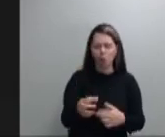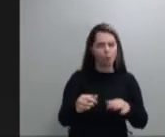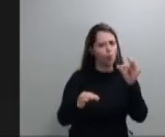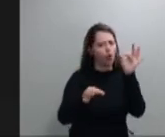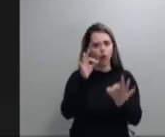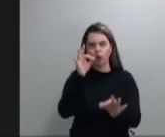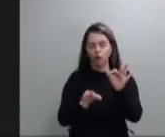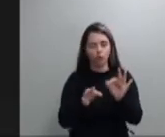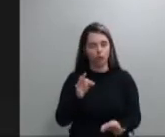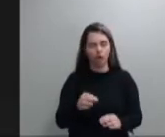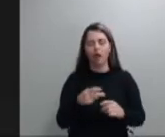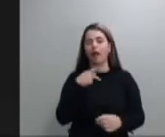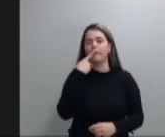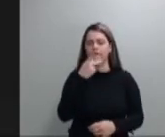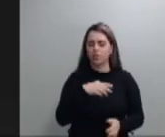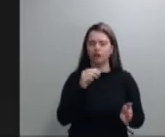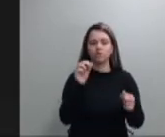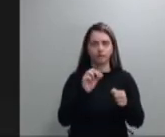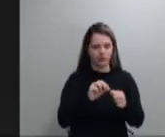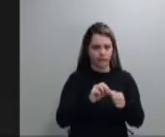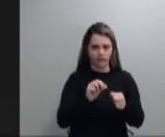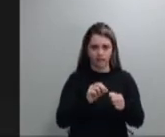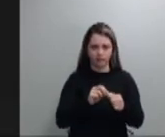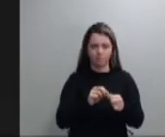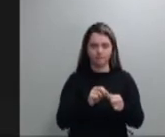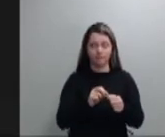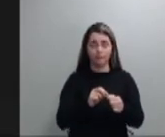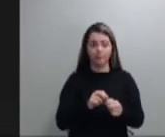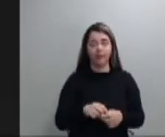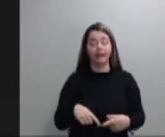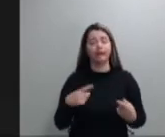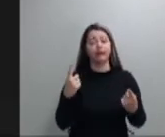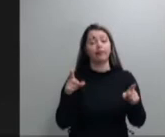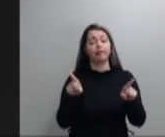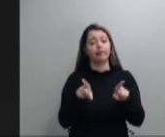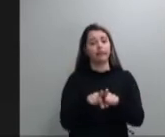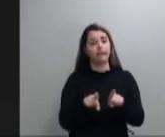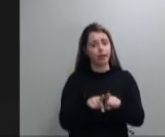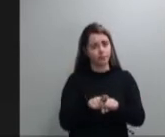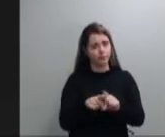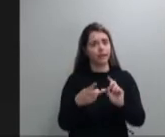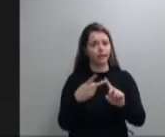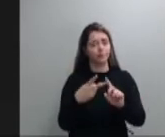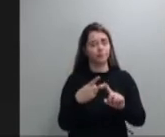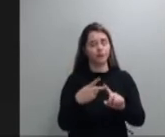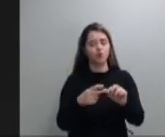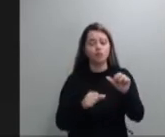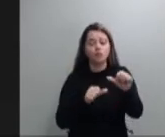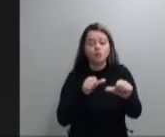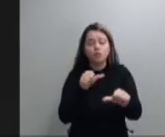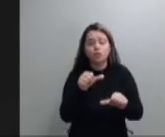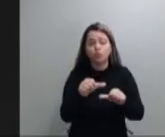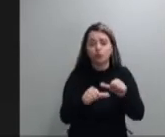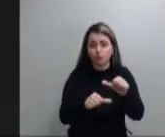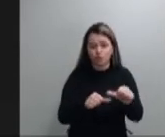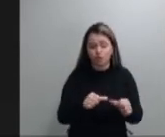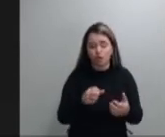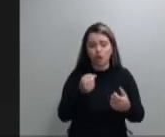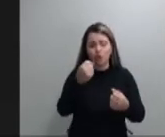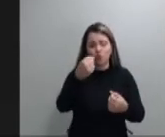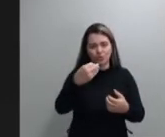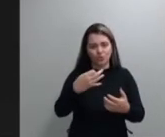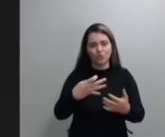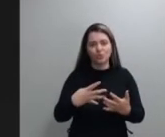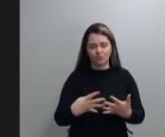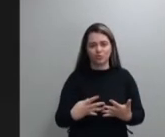fixado ou seja até a data da apresentação dos títulos e alterou a questão do número de títulos porque disse olha eu já modulei